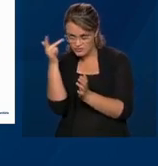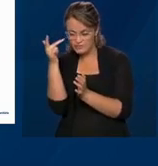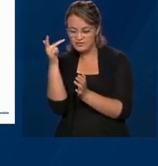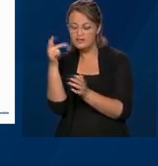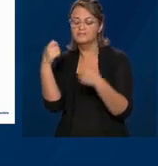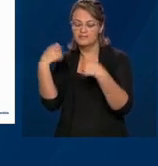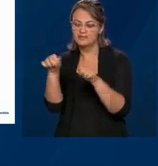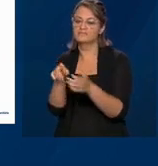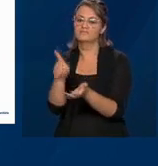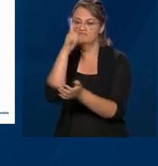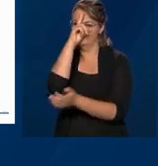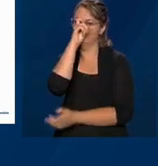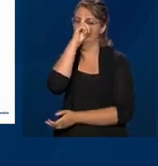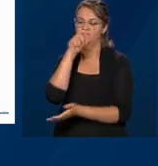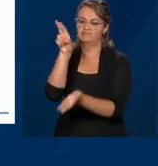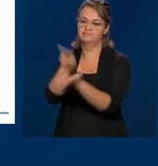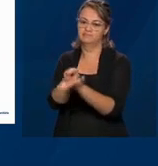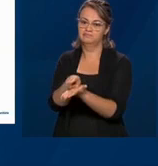precisaram de hospitalização,